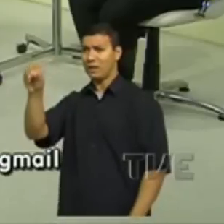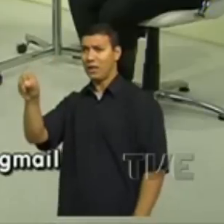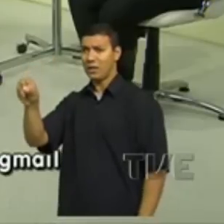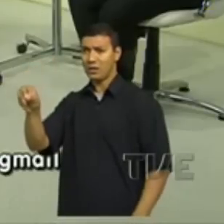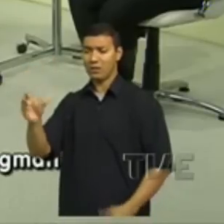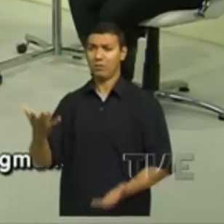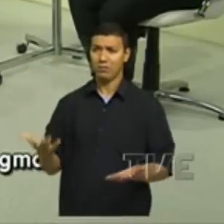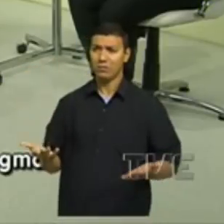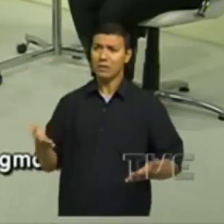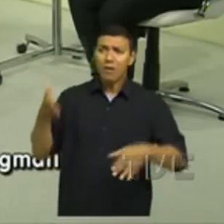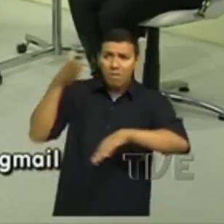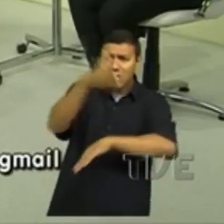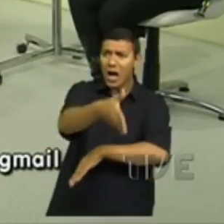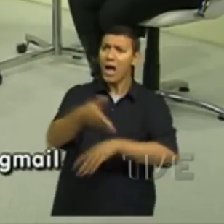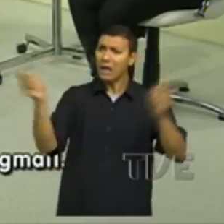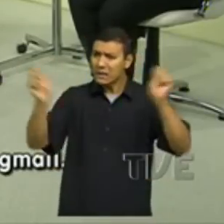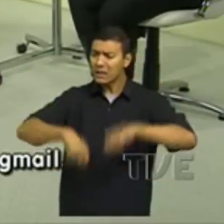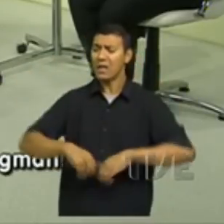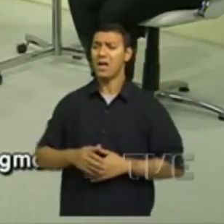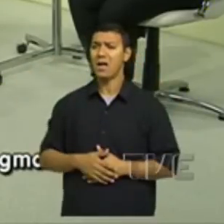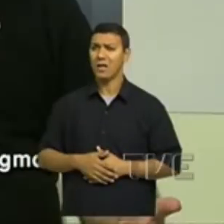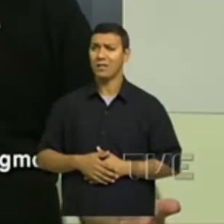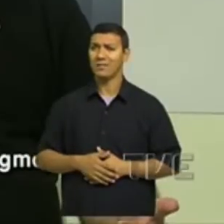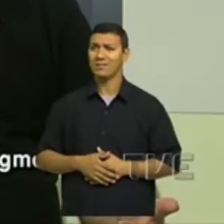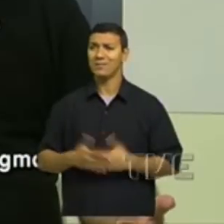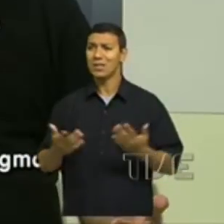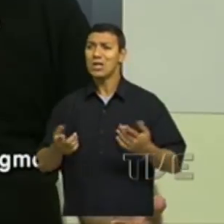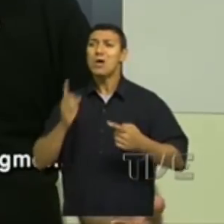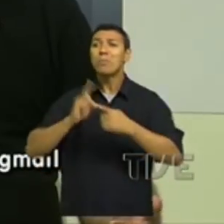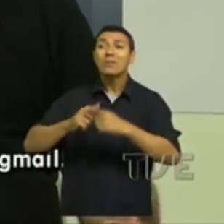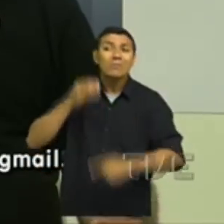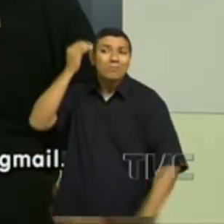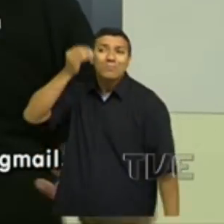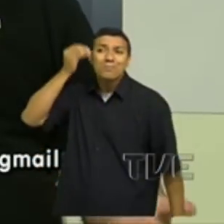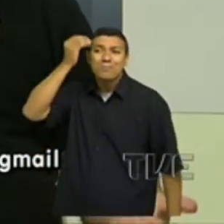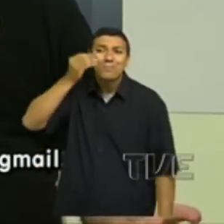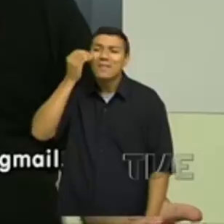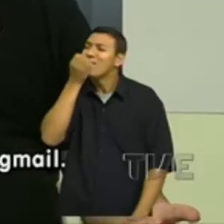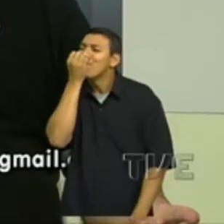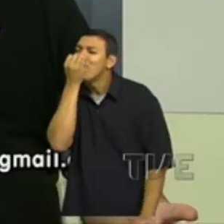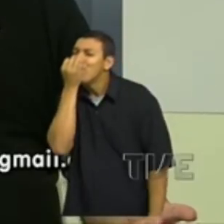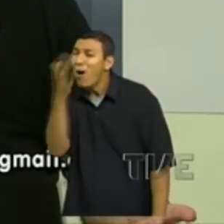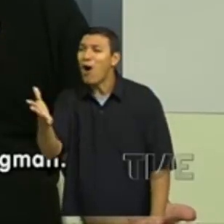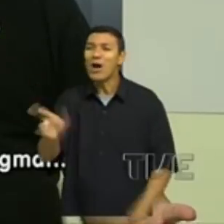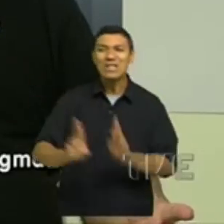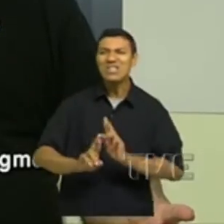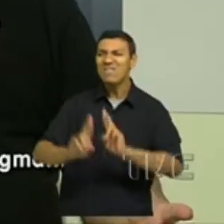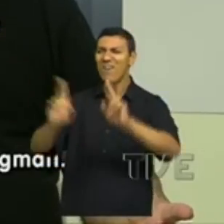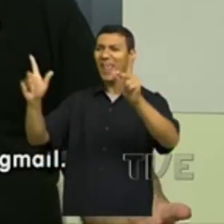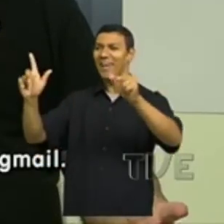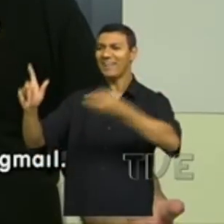Isso, porque vai ser uma experiência muito diferente.